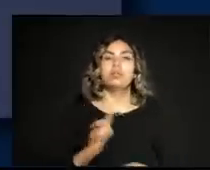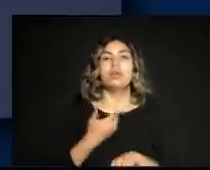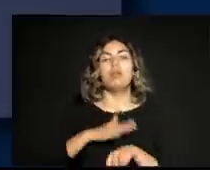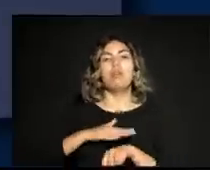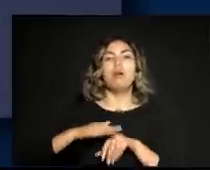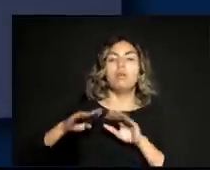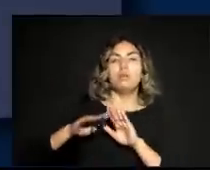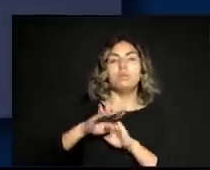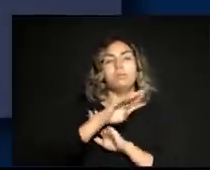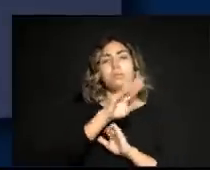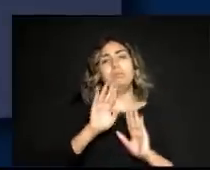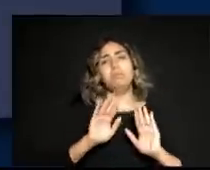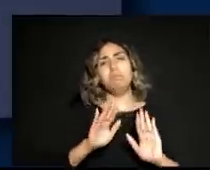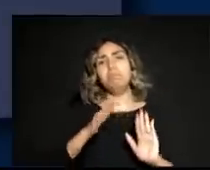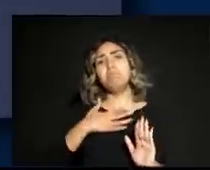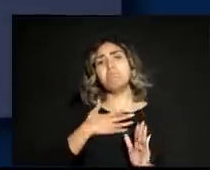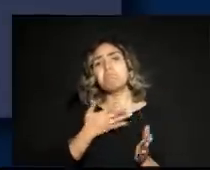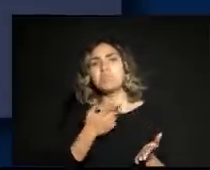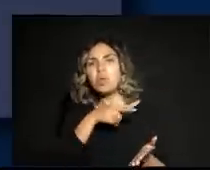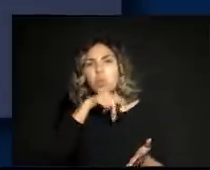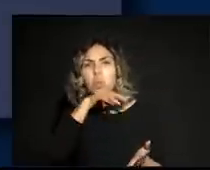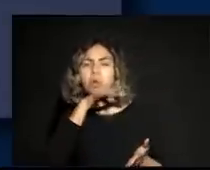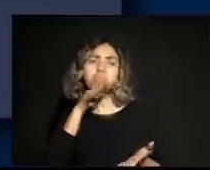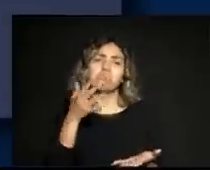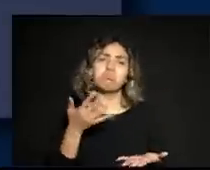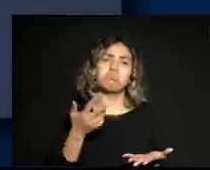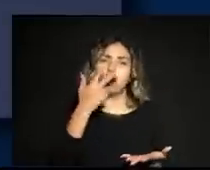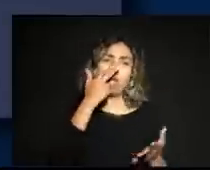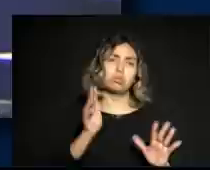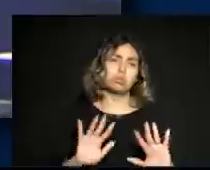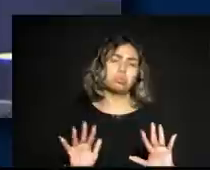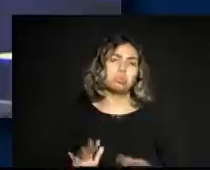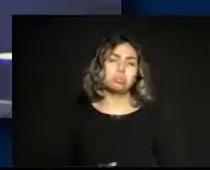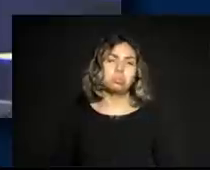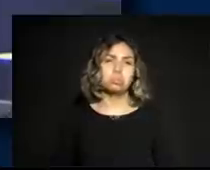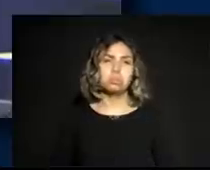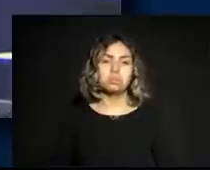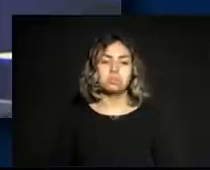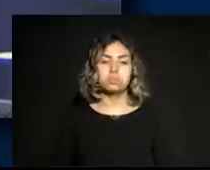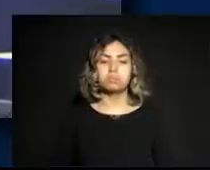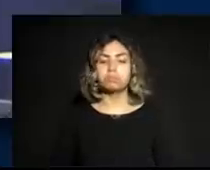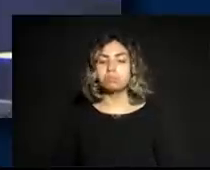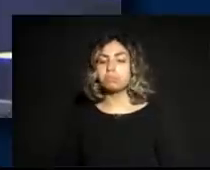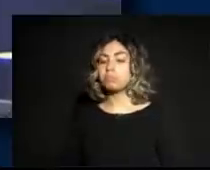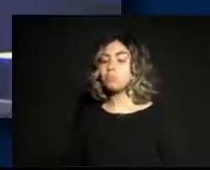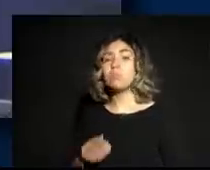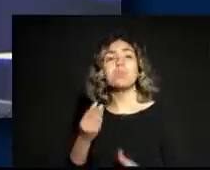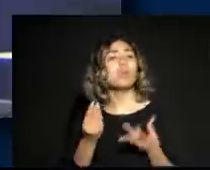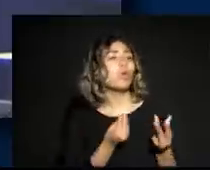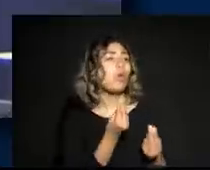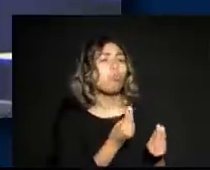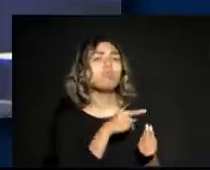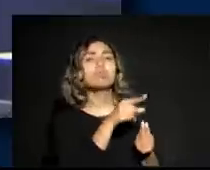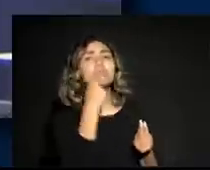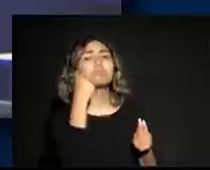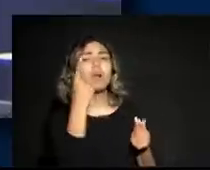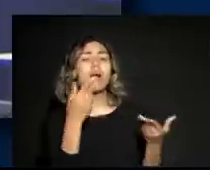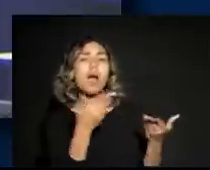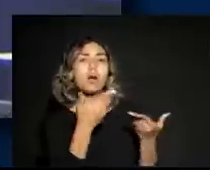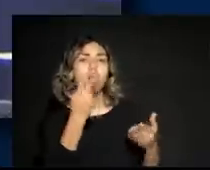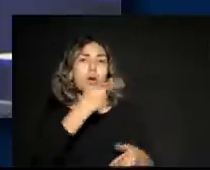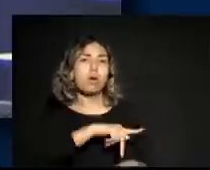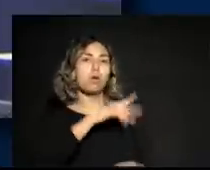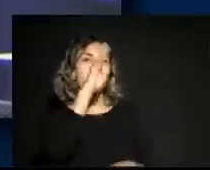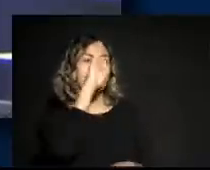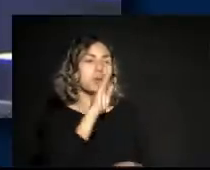mas eu acho que o arranjo tá ruim não Oi como é que você tá vendo atual conjuntura econômica do Brasil